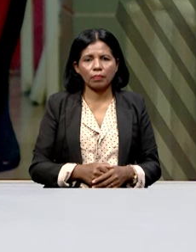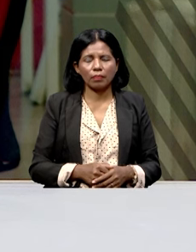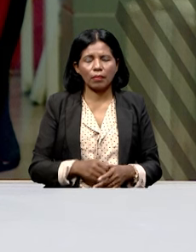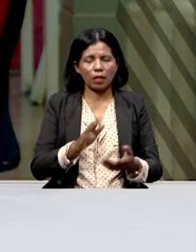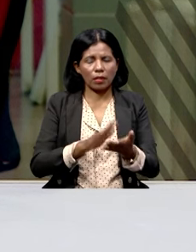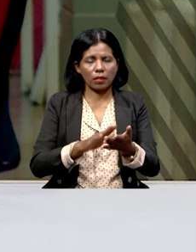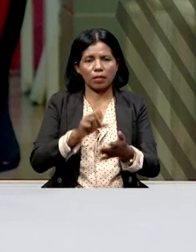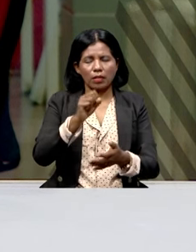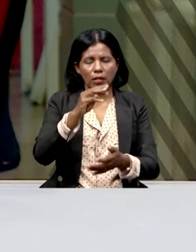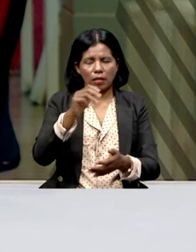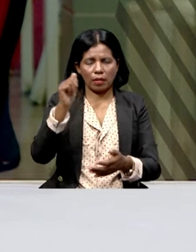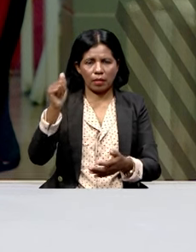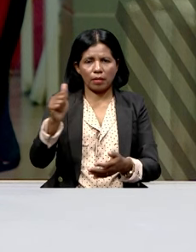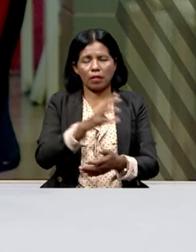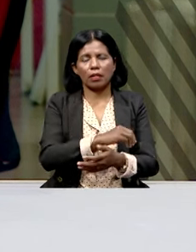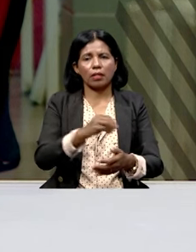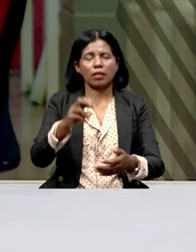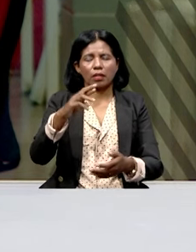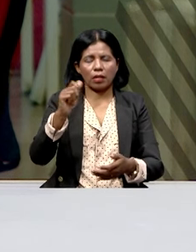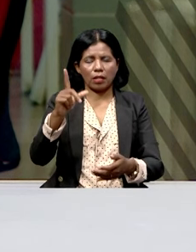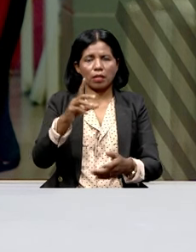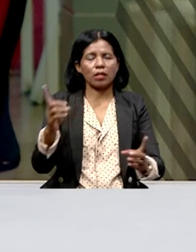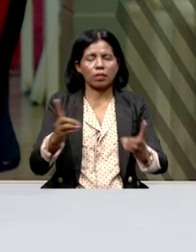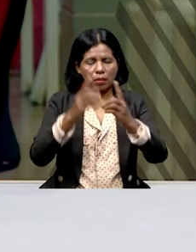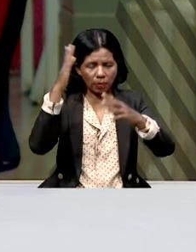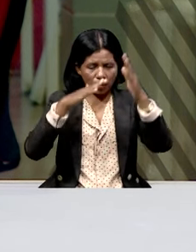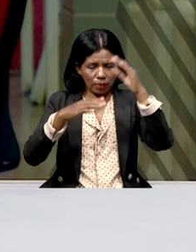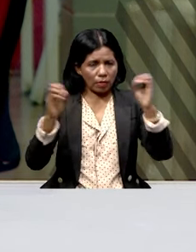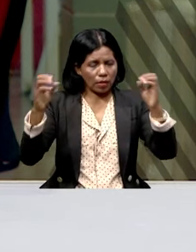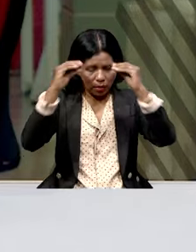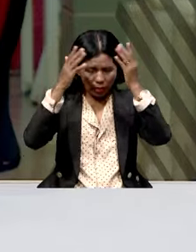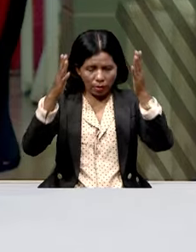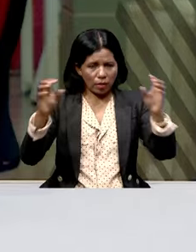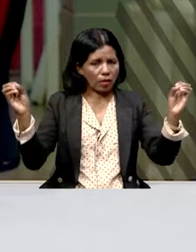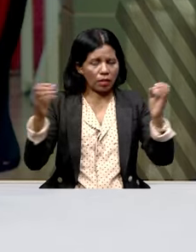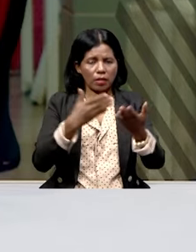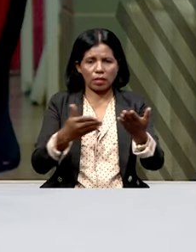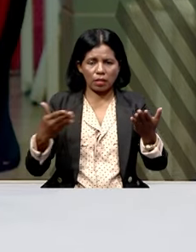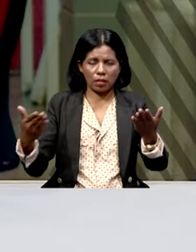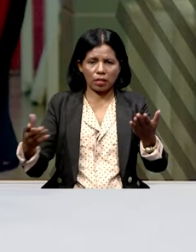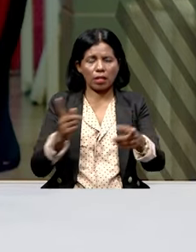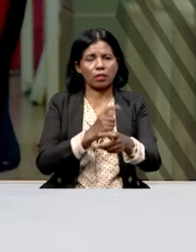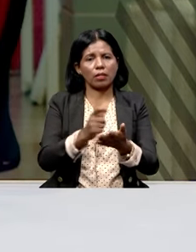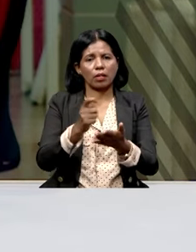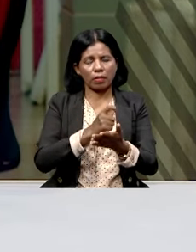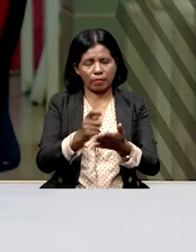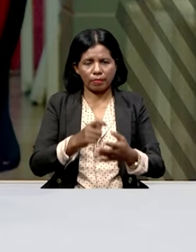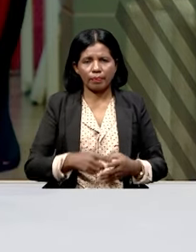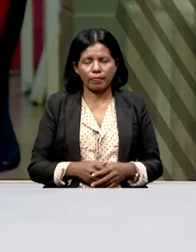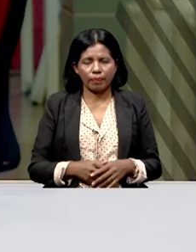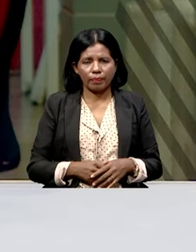A Escola Secundária Geral Técnico Vocacional Relaco enfrenta problemas professor, não lei equipamento prática.